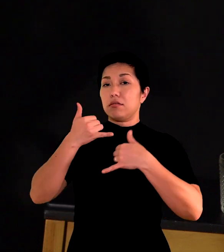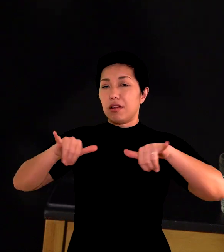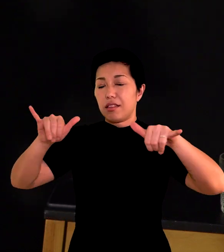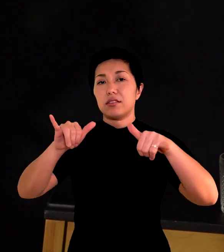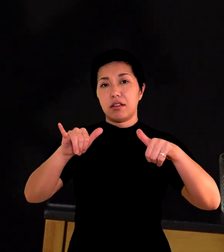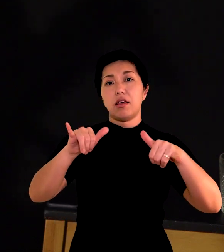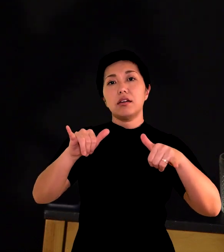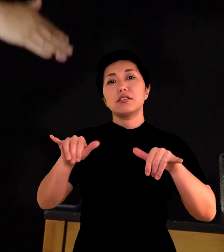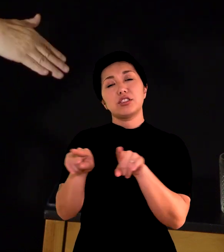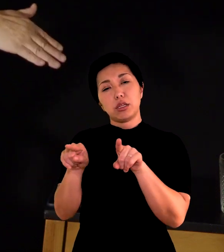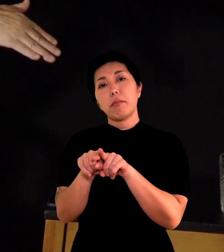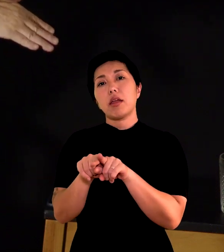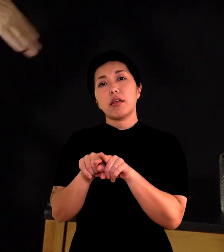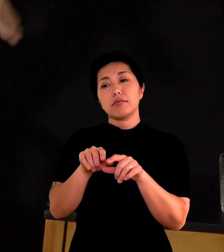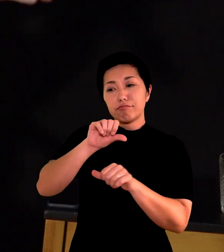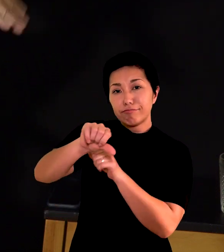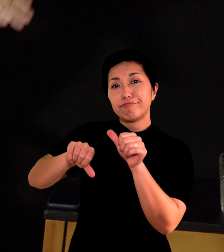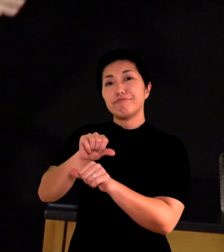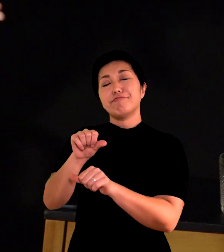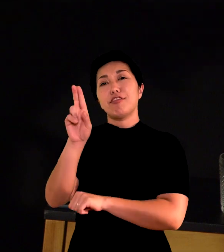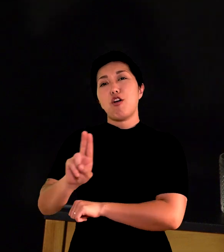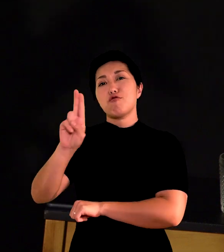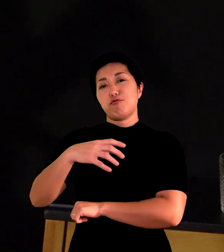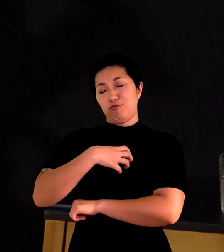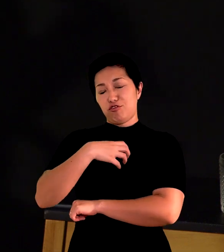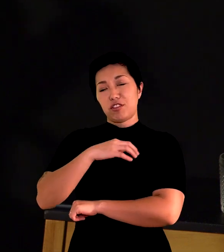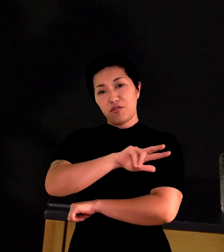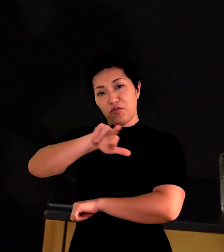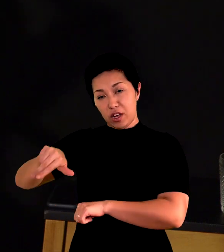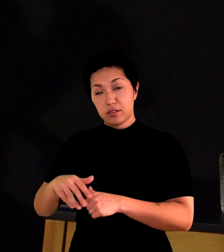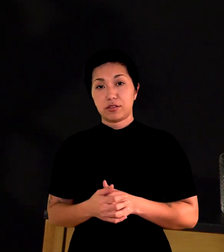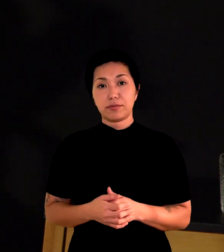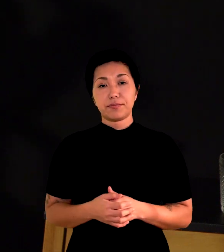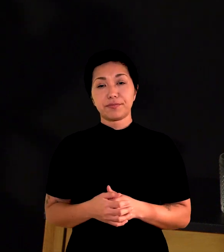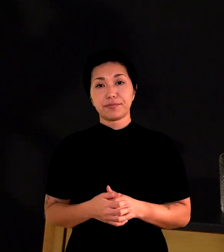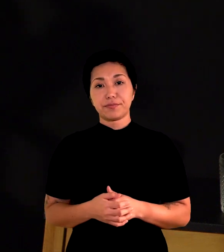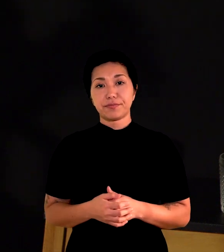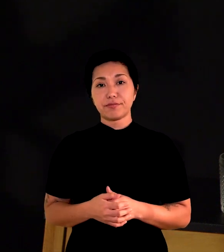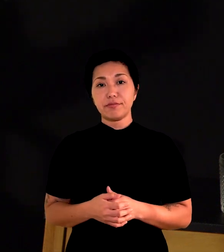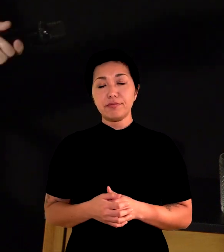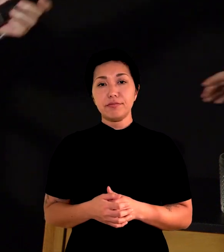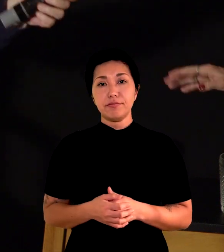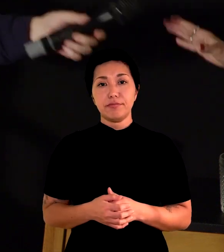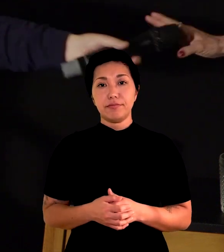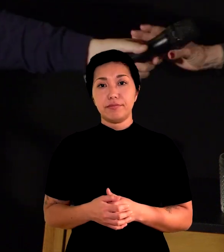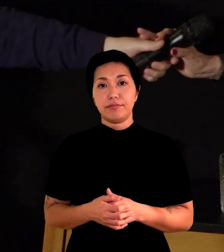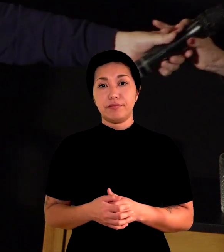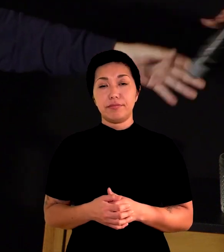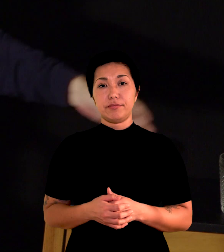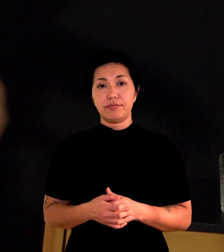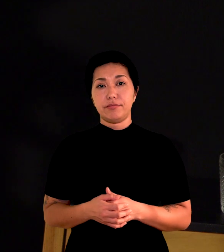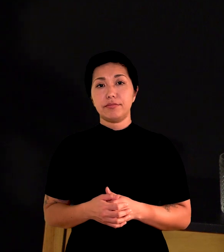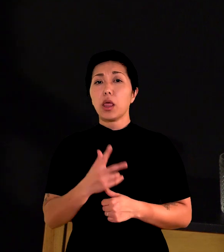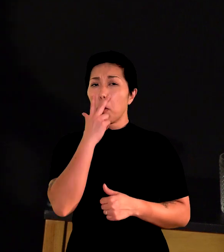mais eletricidade e fazer a conversão de vários usos, né, para o elétrico.